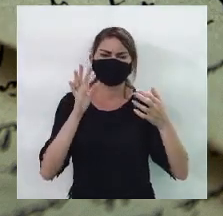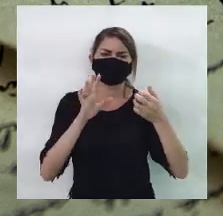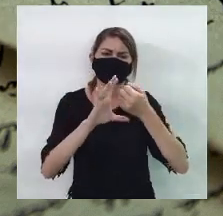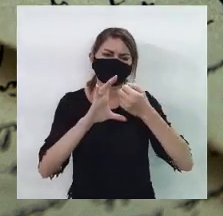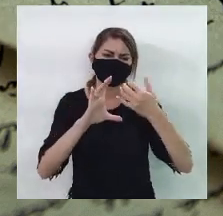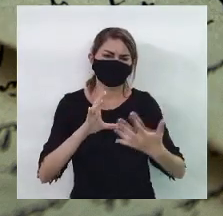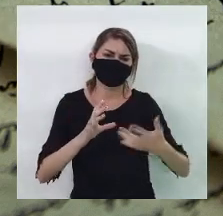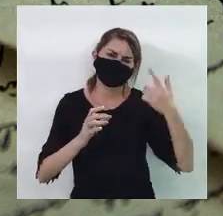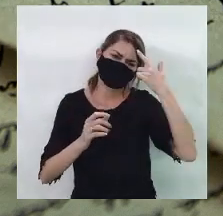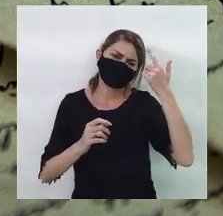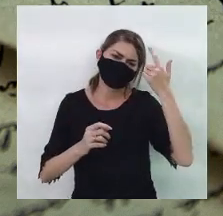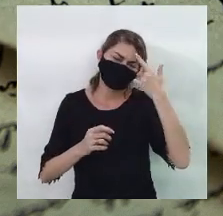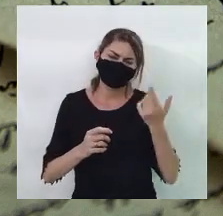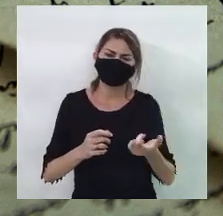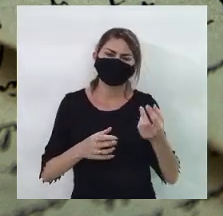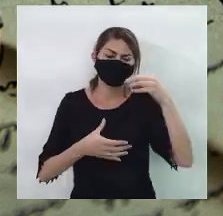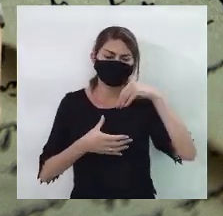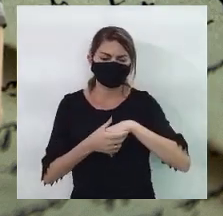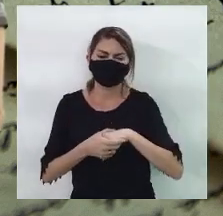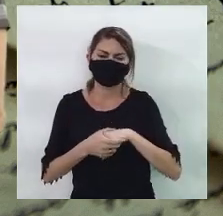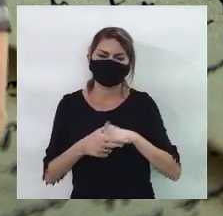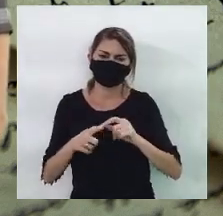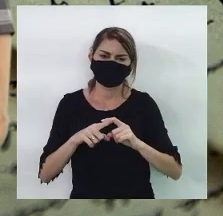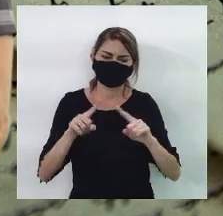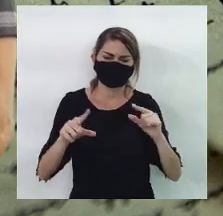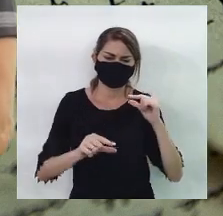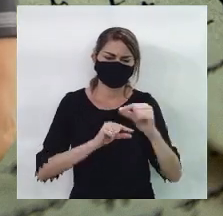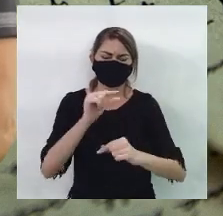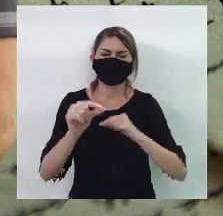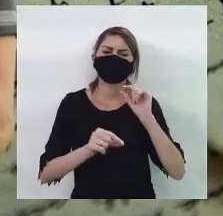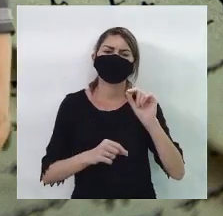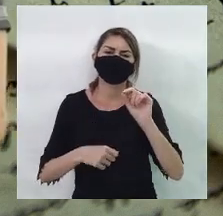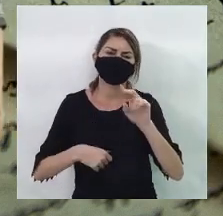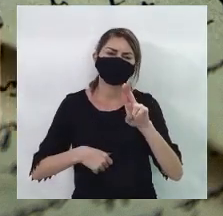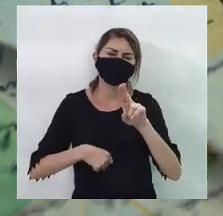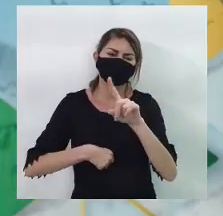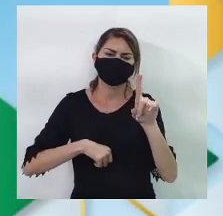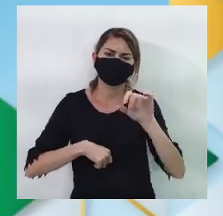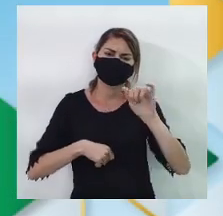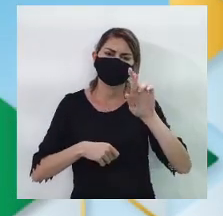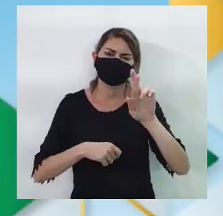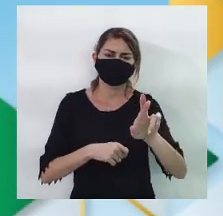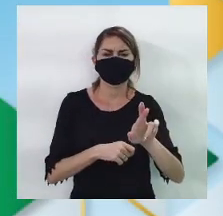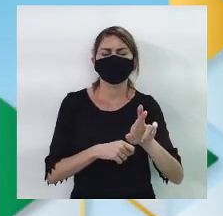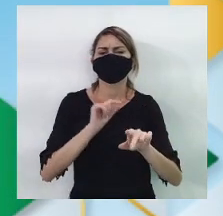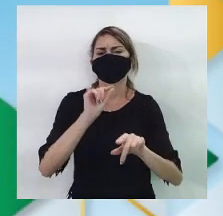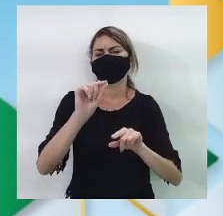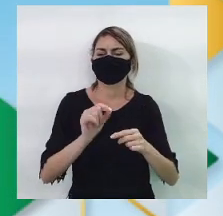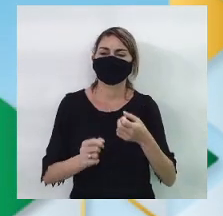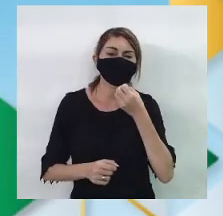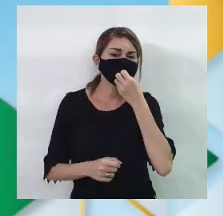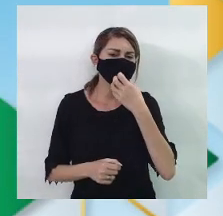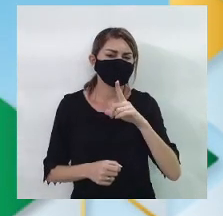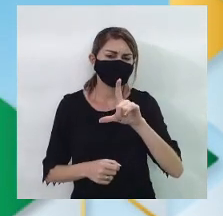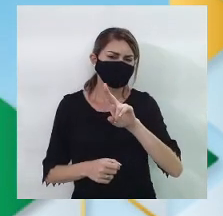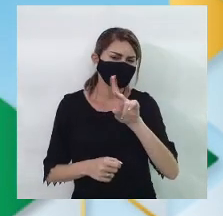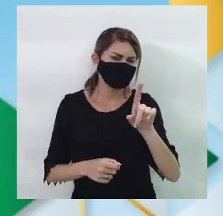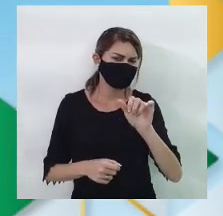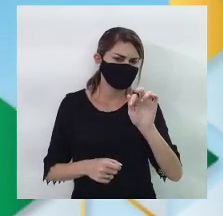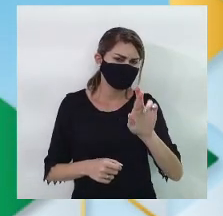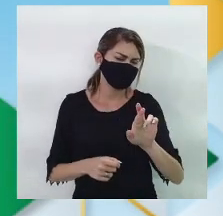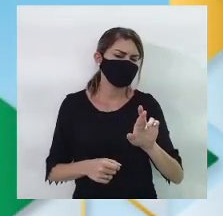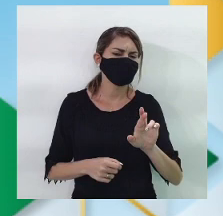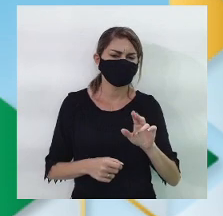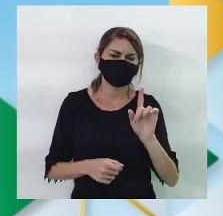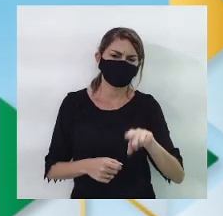tem o consciente, também tem o inconsciente. Mas um pouco, quem é a professora Luzilar? Bom, Luzilar Gonçalves